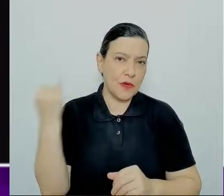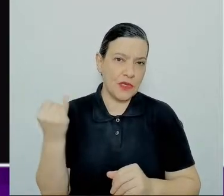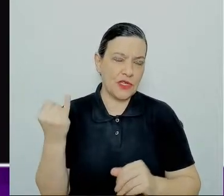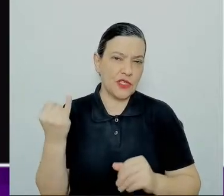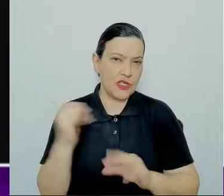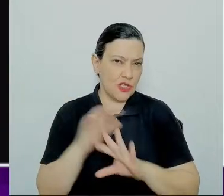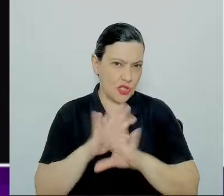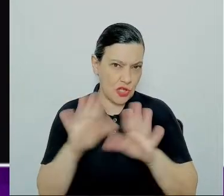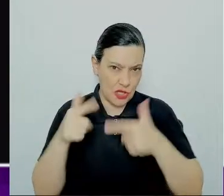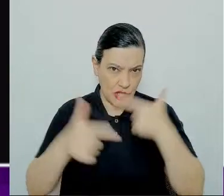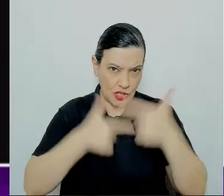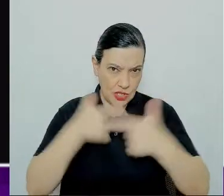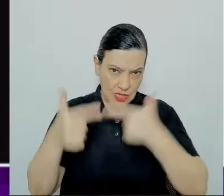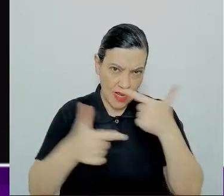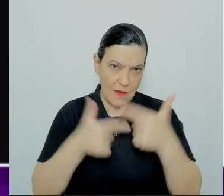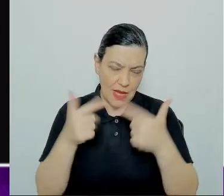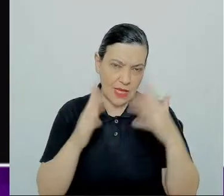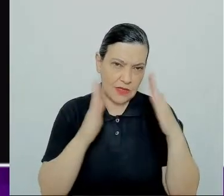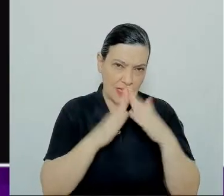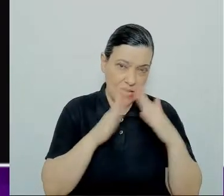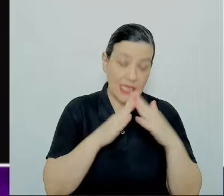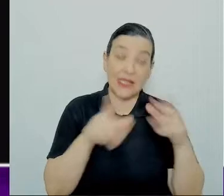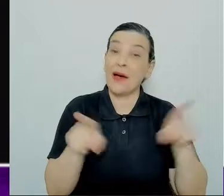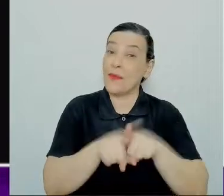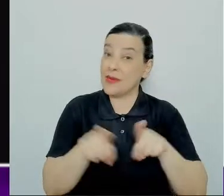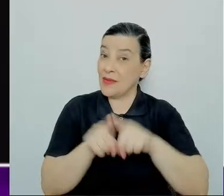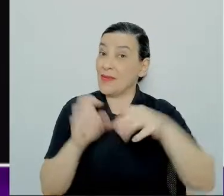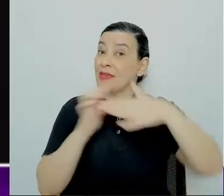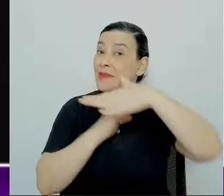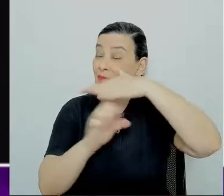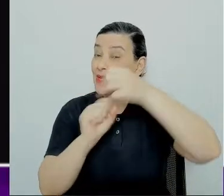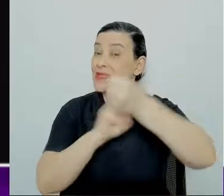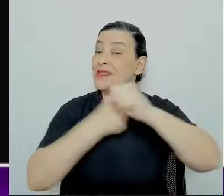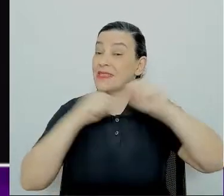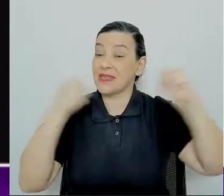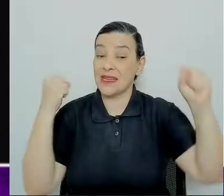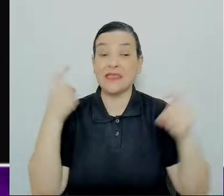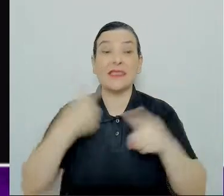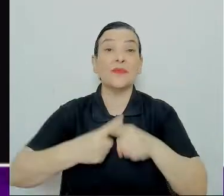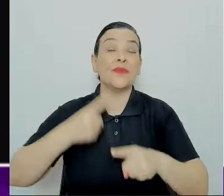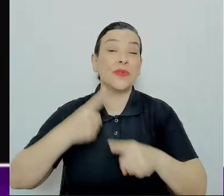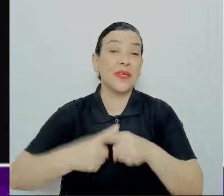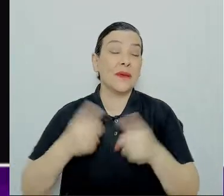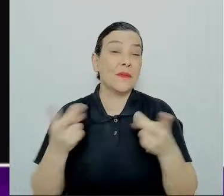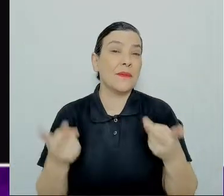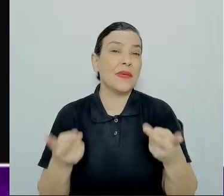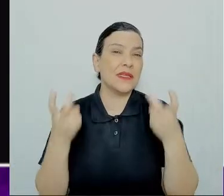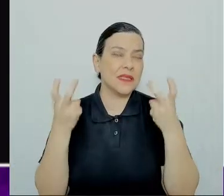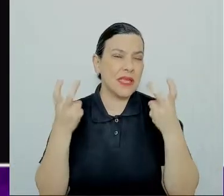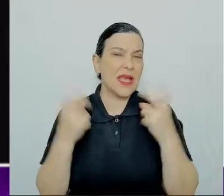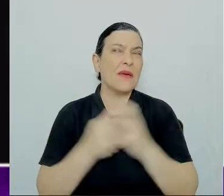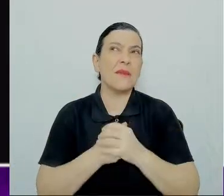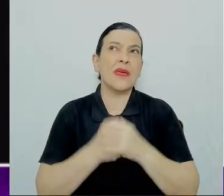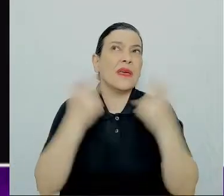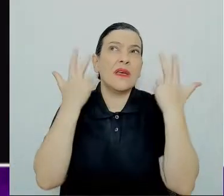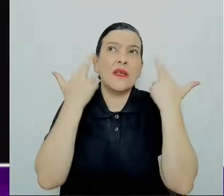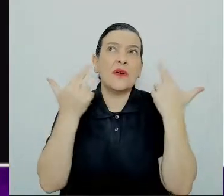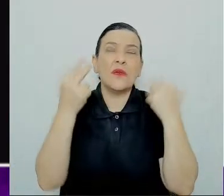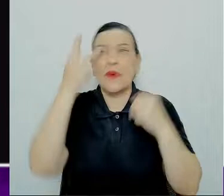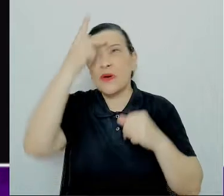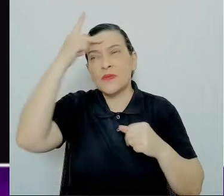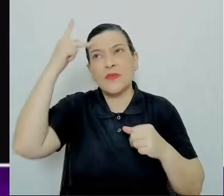nós trabalhamos home office, mas em empresas muito grandes. Por que isso? Perceba que é muito normal as pessoas